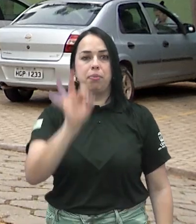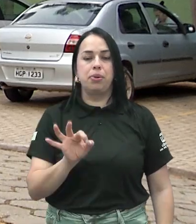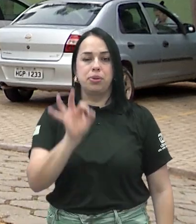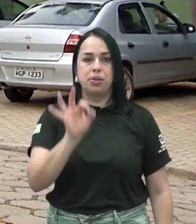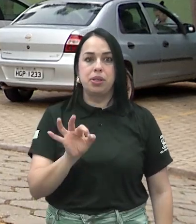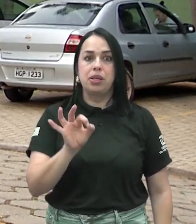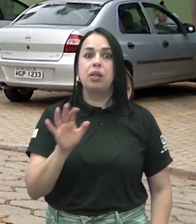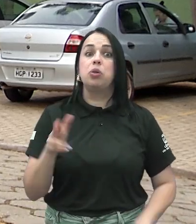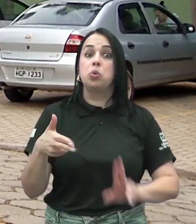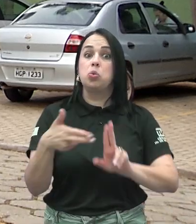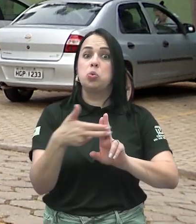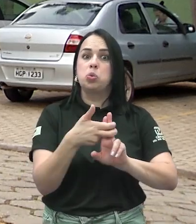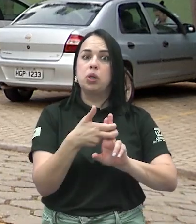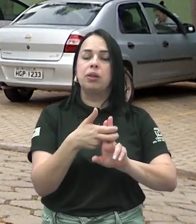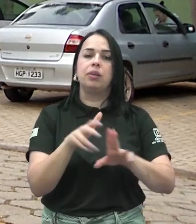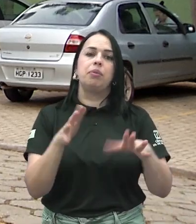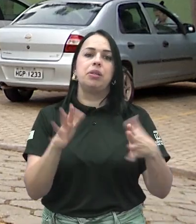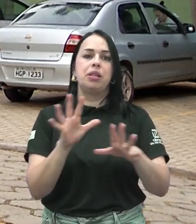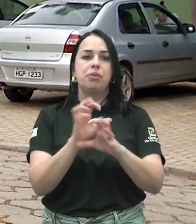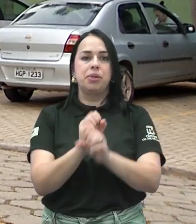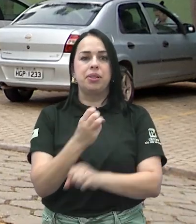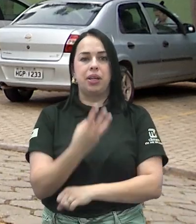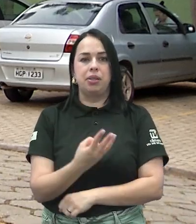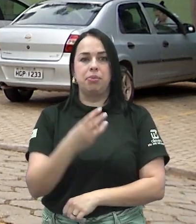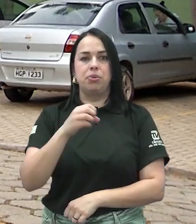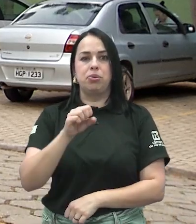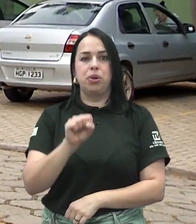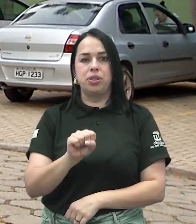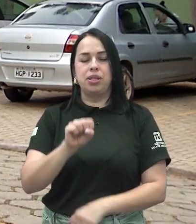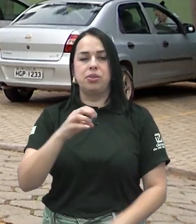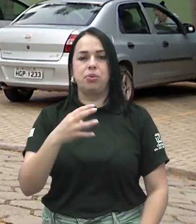14,45% nos últimos 5 anos pelo SUS. Foram